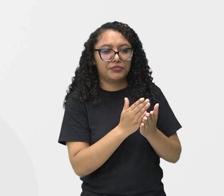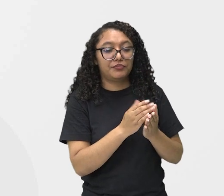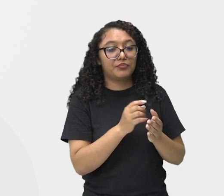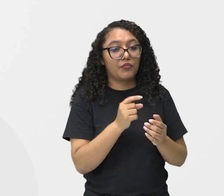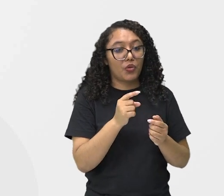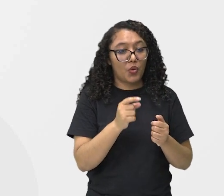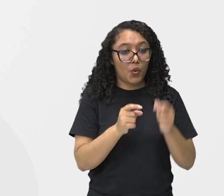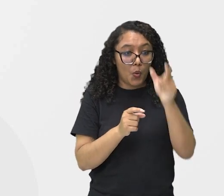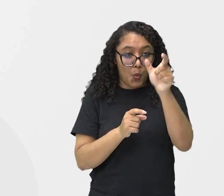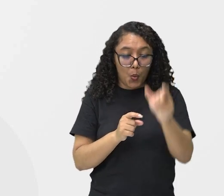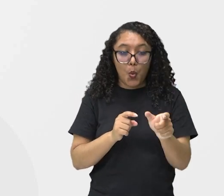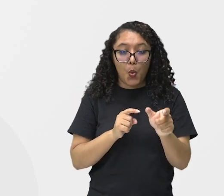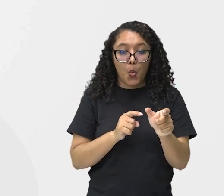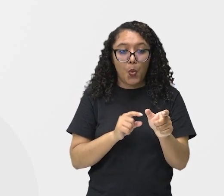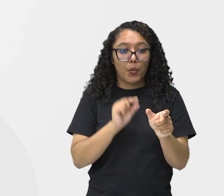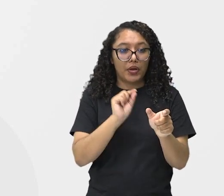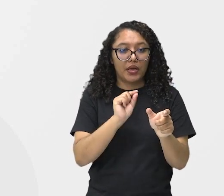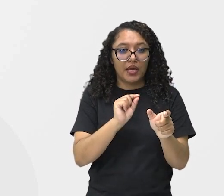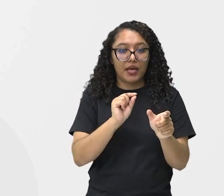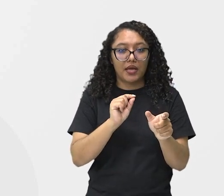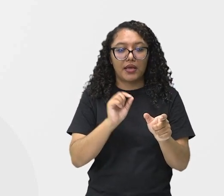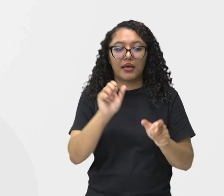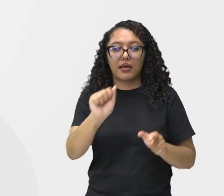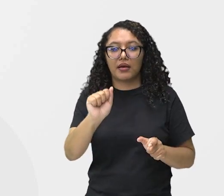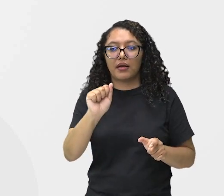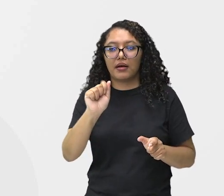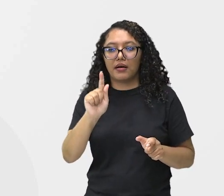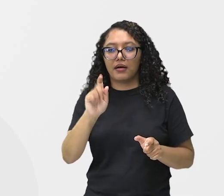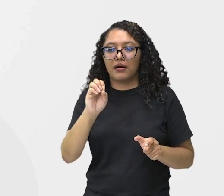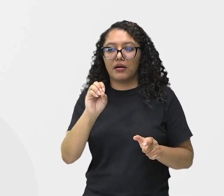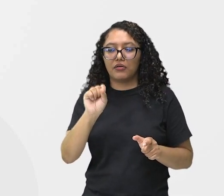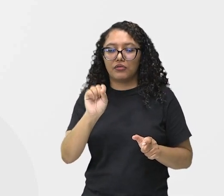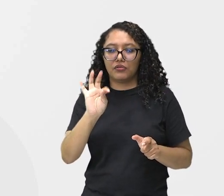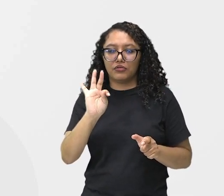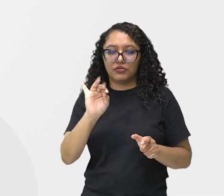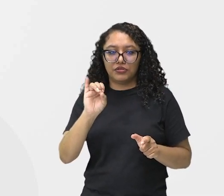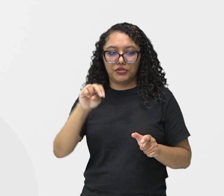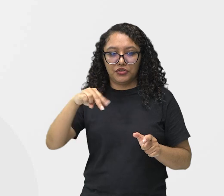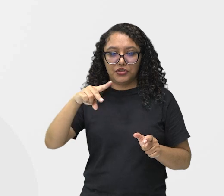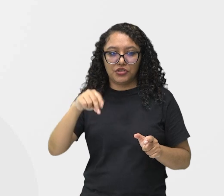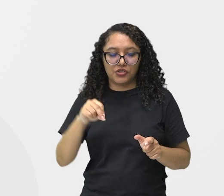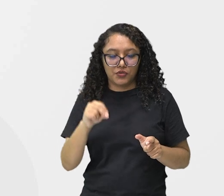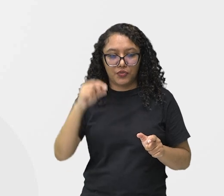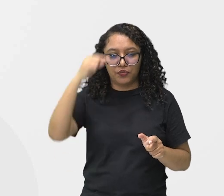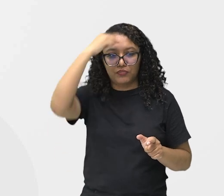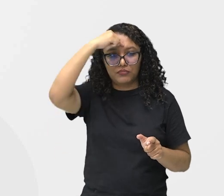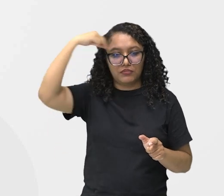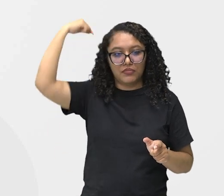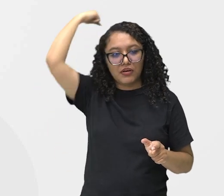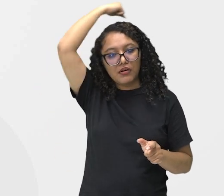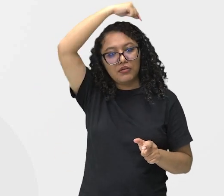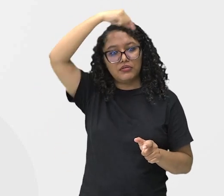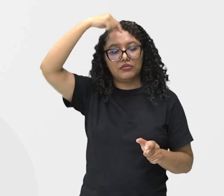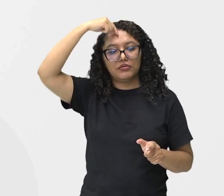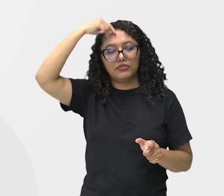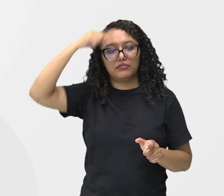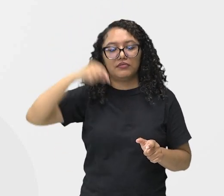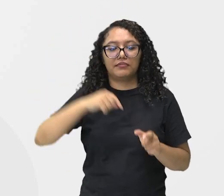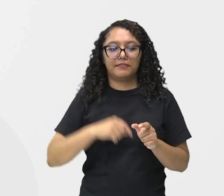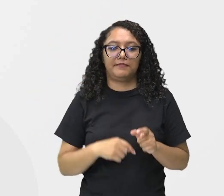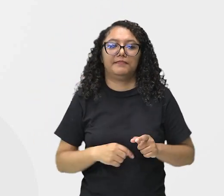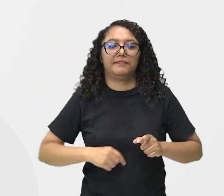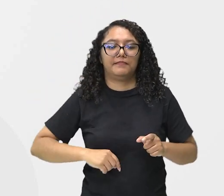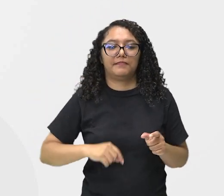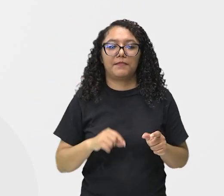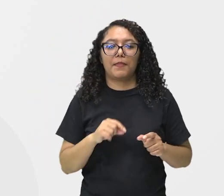de Hipona, Santo Agostinho, que depois foi canonizado pela igreja como santo.